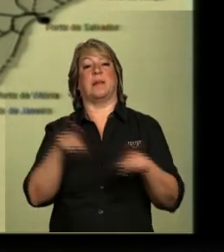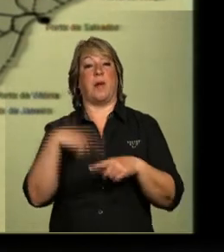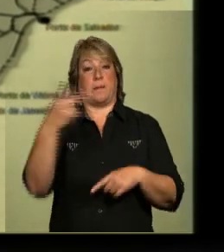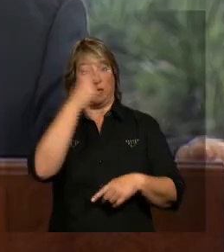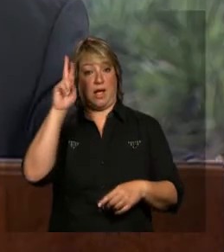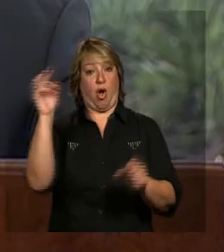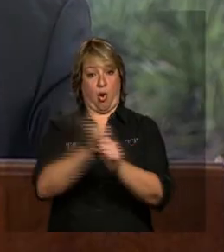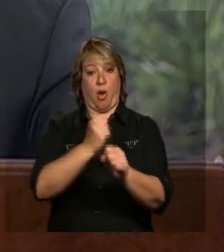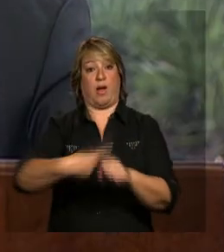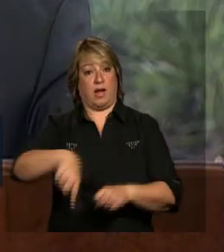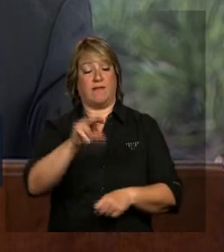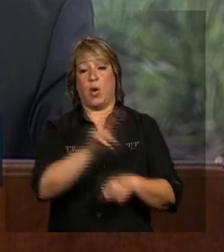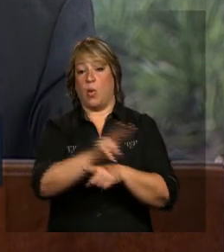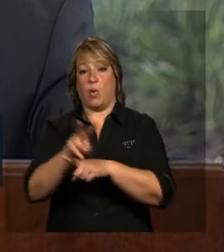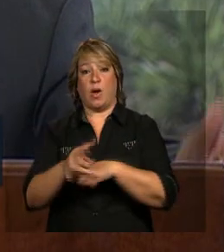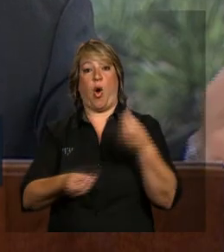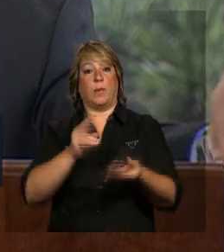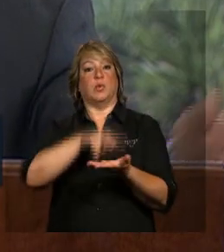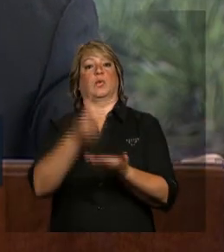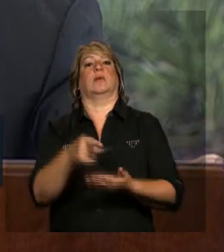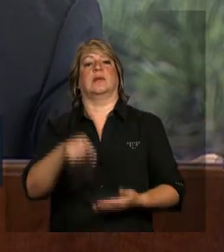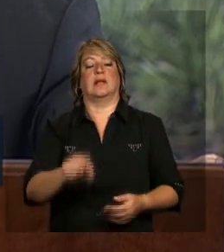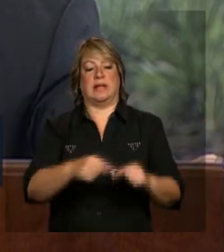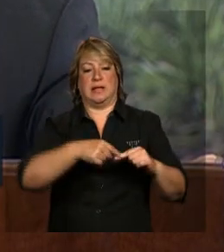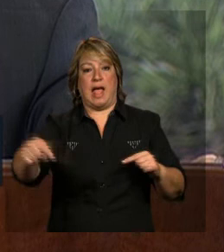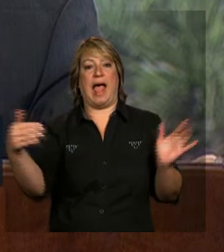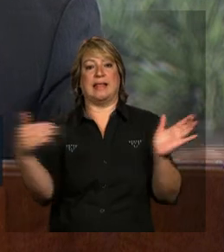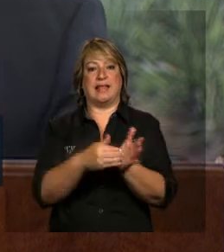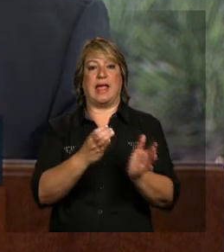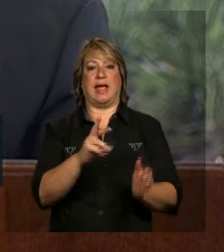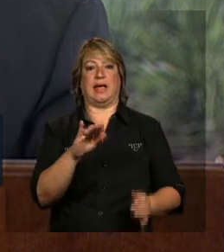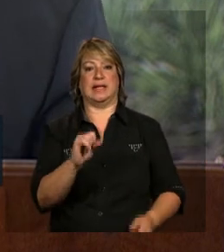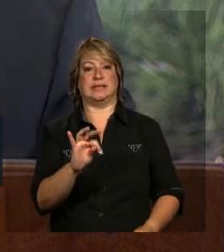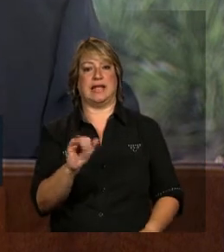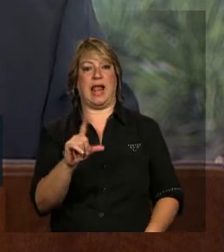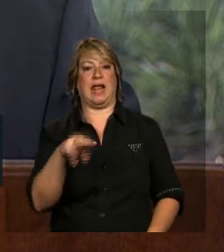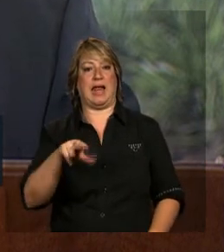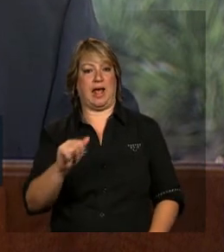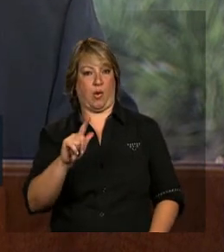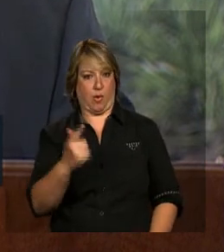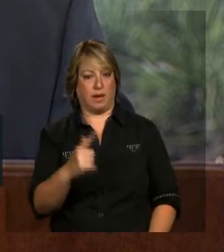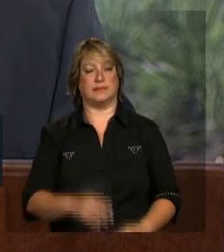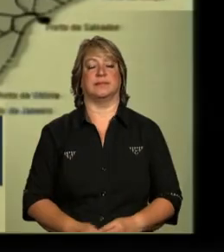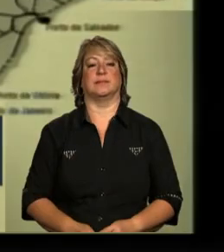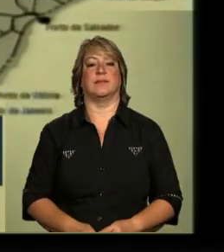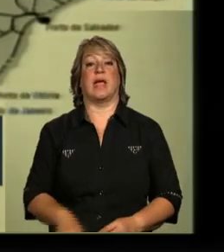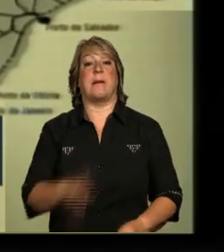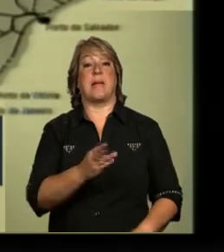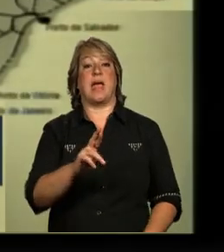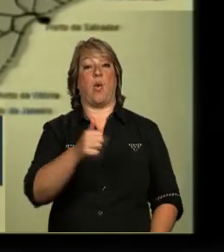responsáveis cuidaram da duplicação do trecho que vai até Cristalina e na